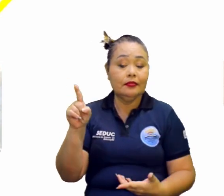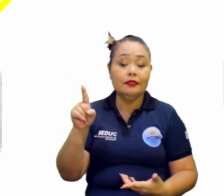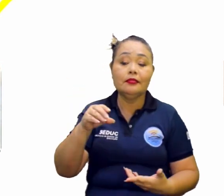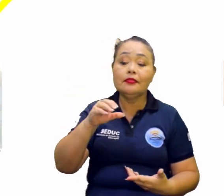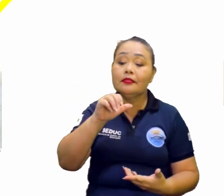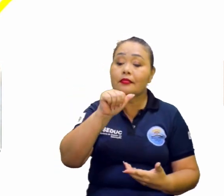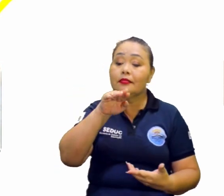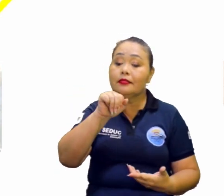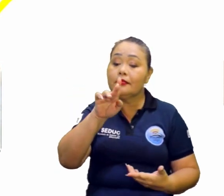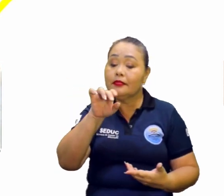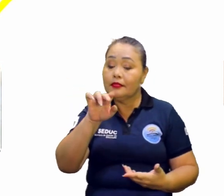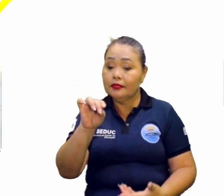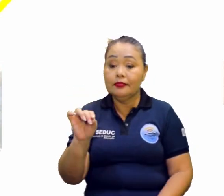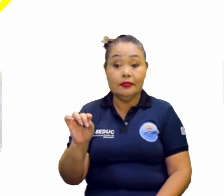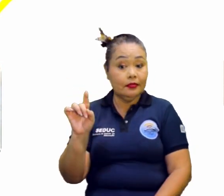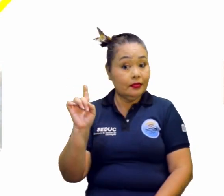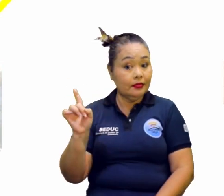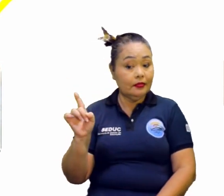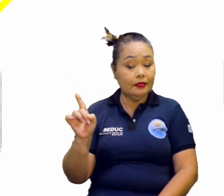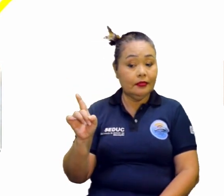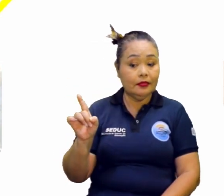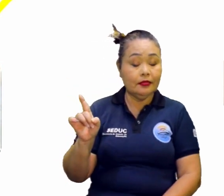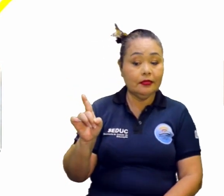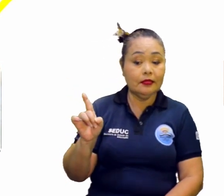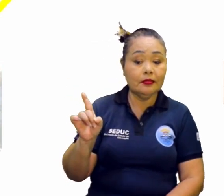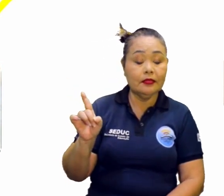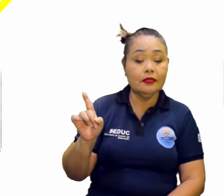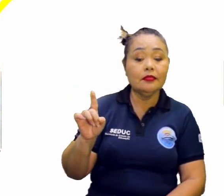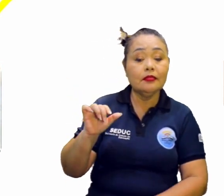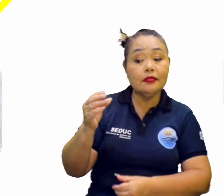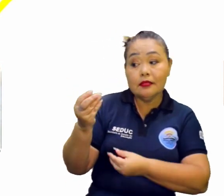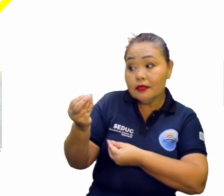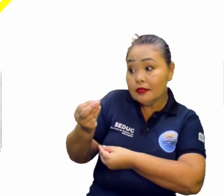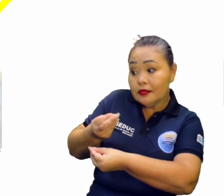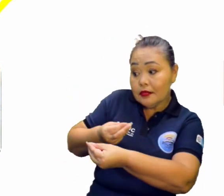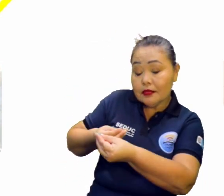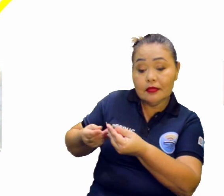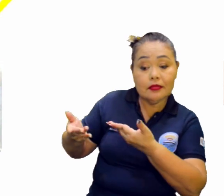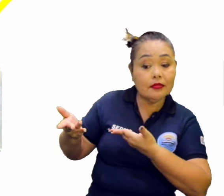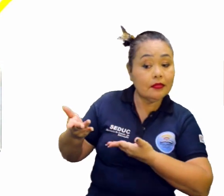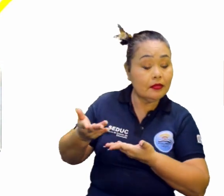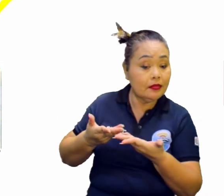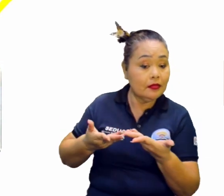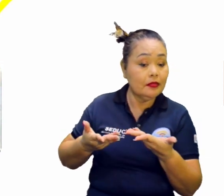aí a gente tem essa troca, né, dessa